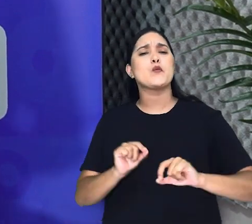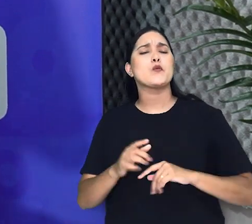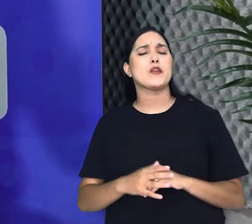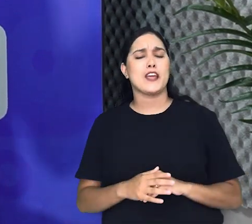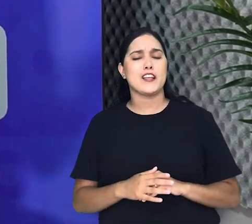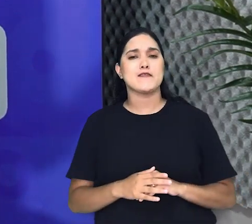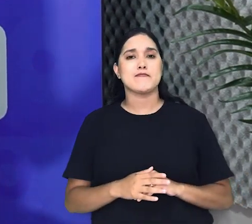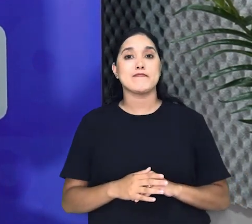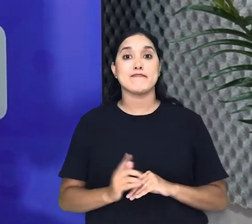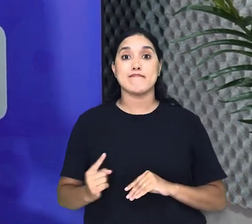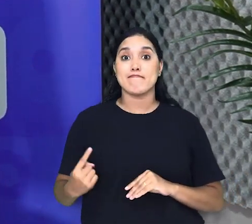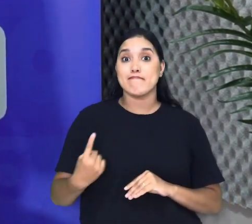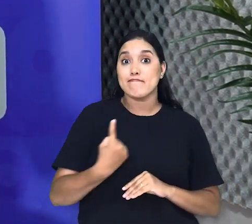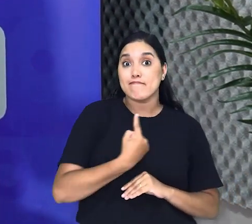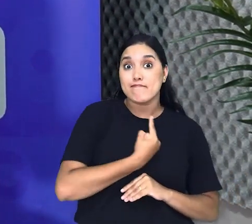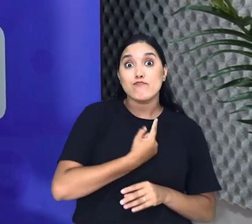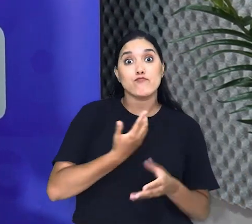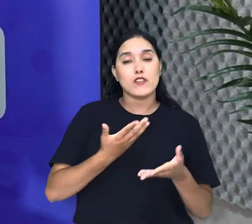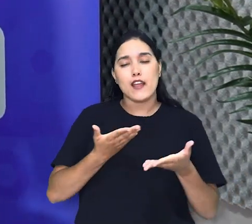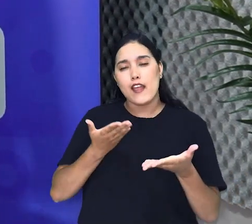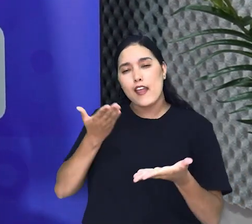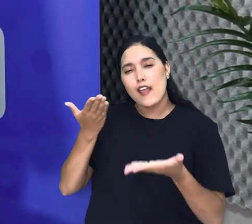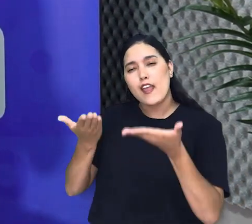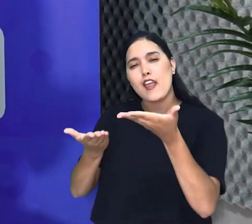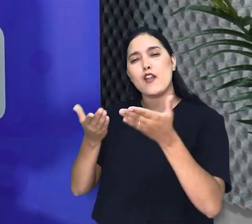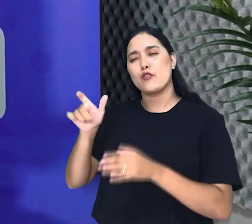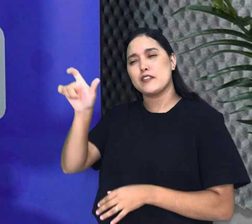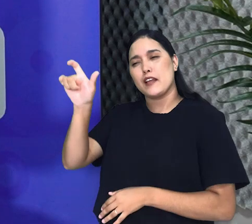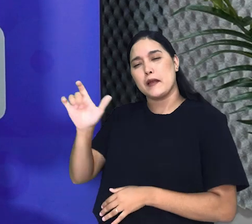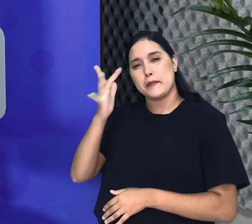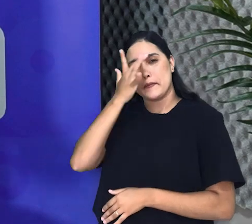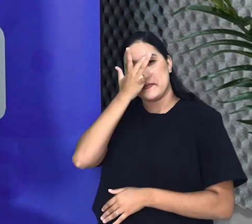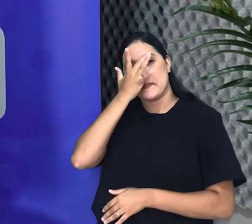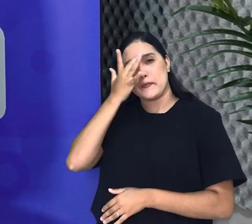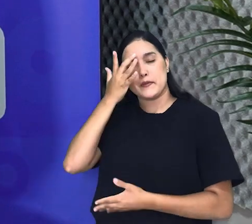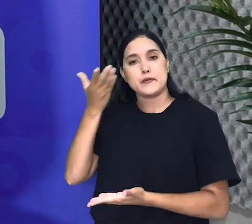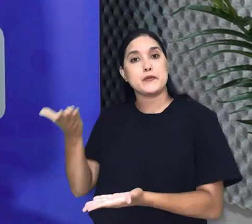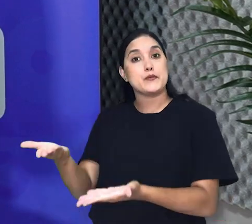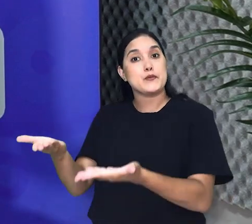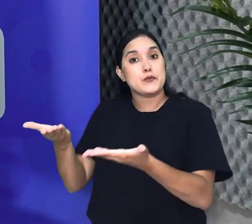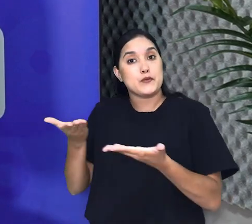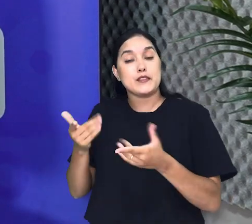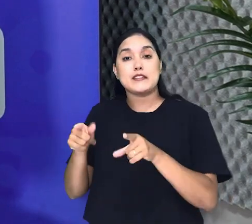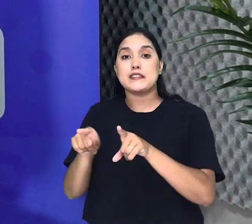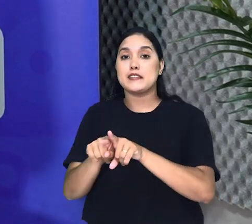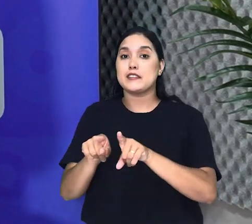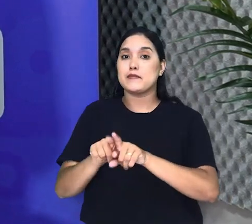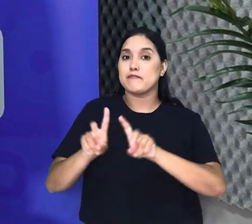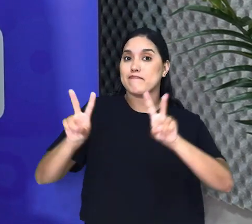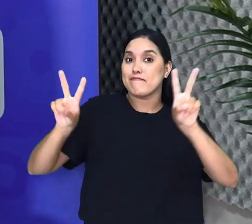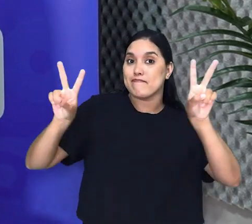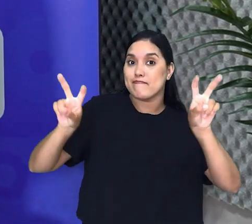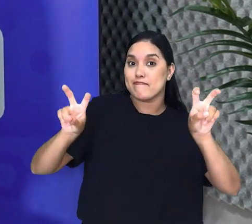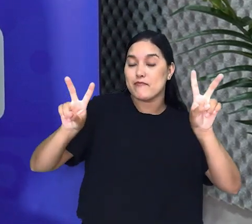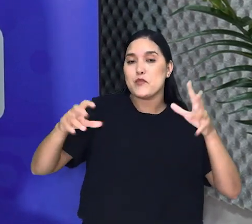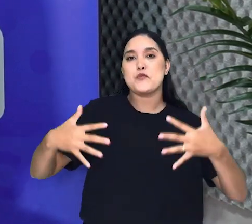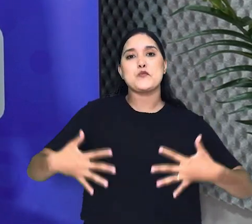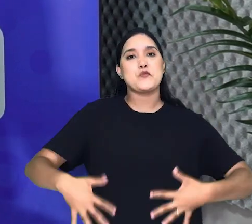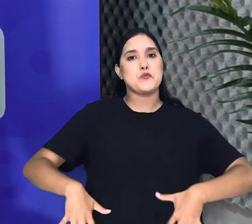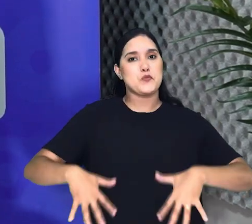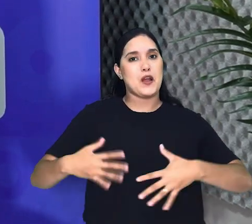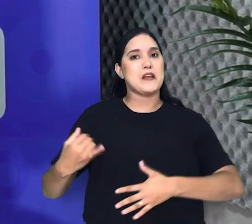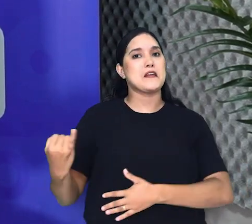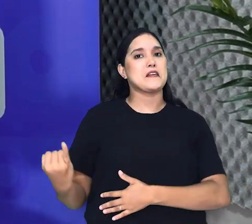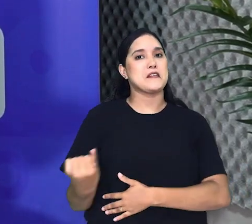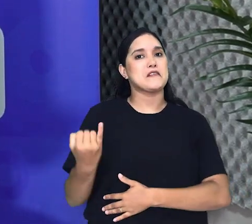de elogiar a convidada, de elogiar o tema, esse tema tão pertinente para a nossa sociedade, e onde